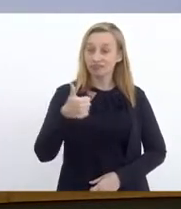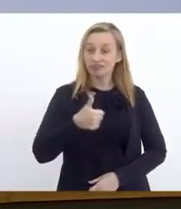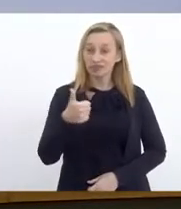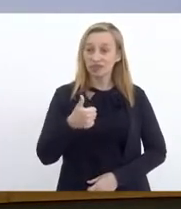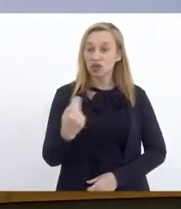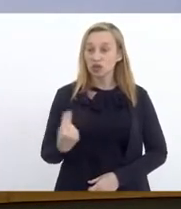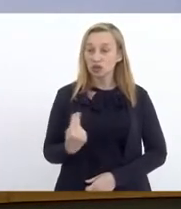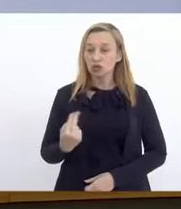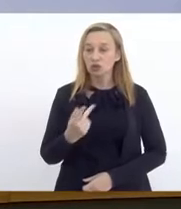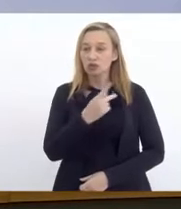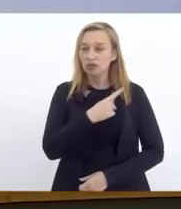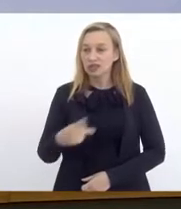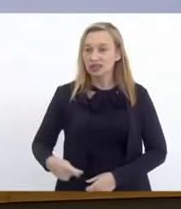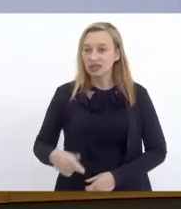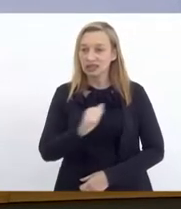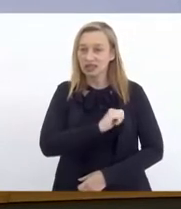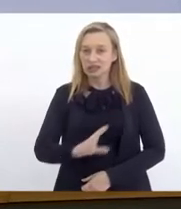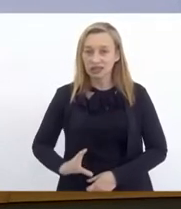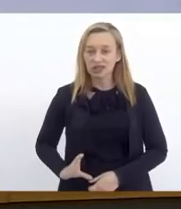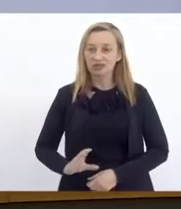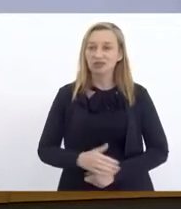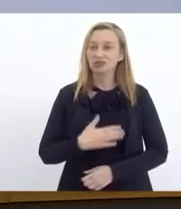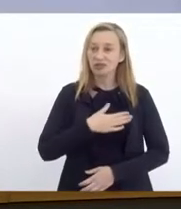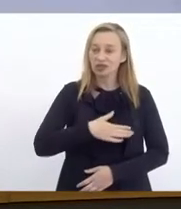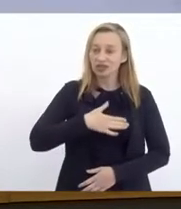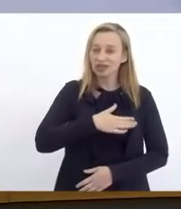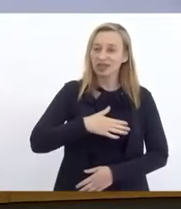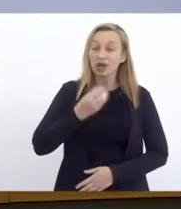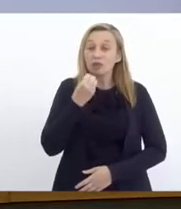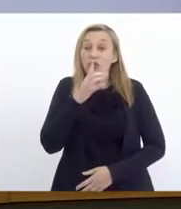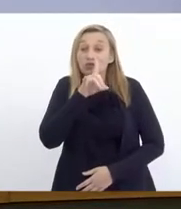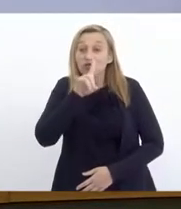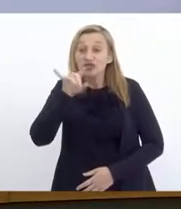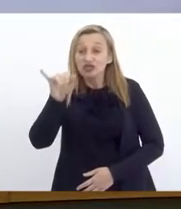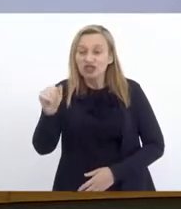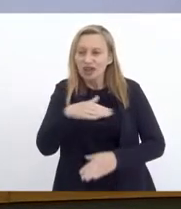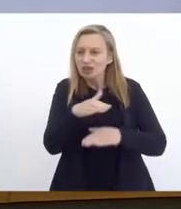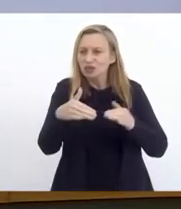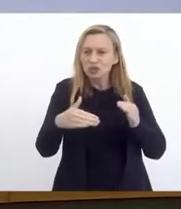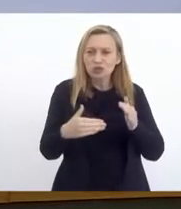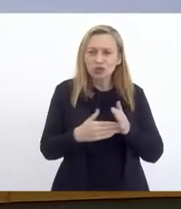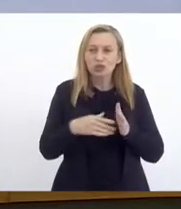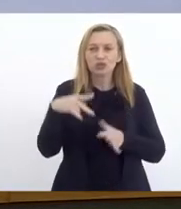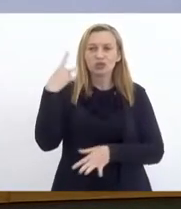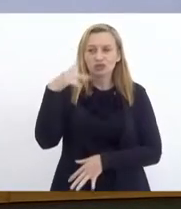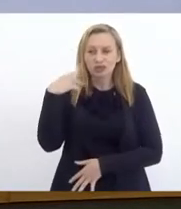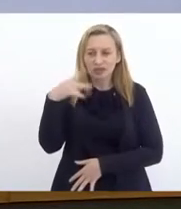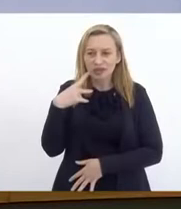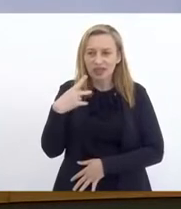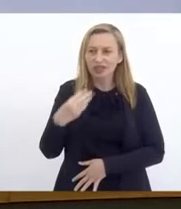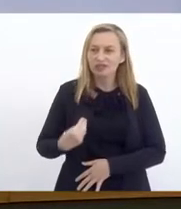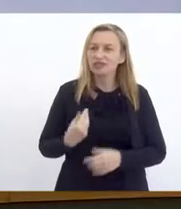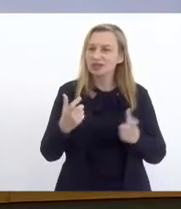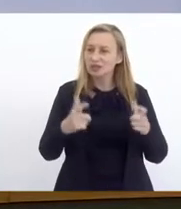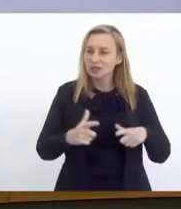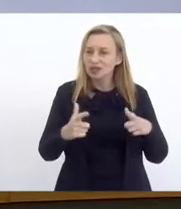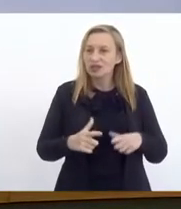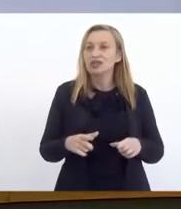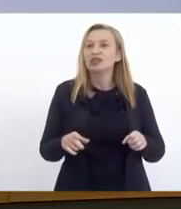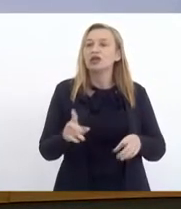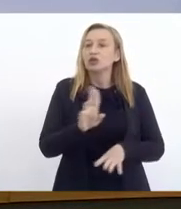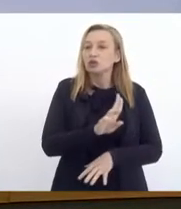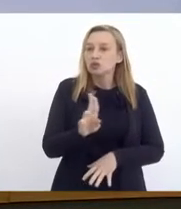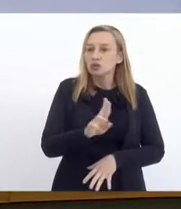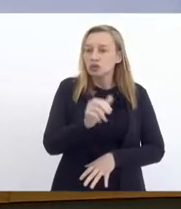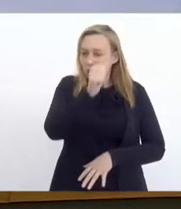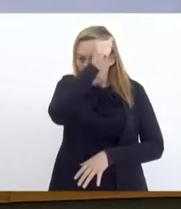do presidente André Siciliano, eu gostaria de desejar um bom dia a todos os parlamentares presentes. Em nome do prefeito